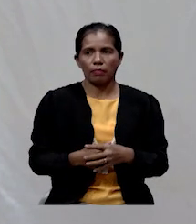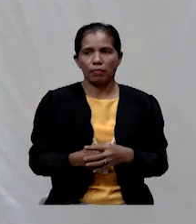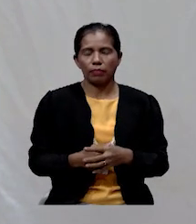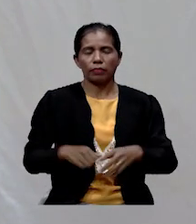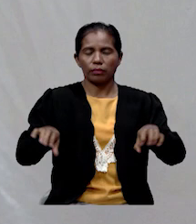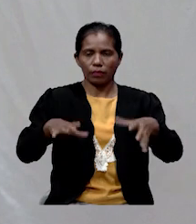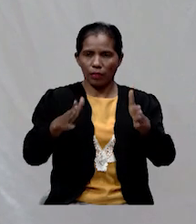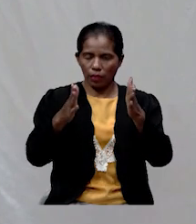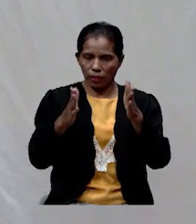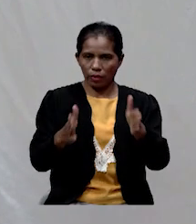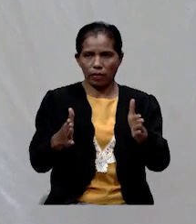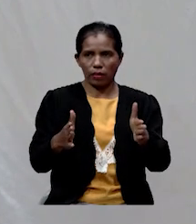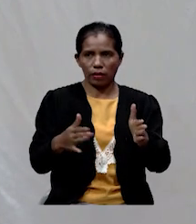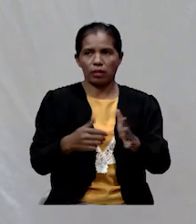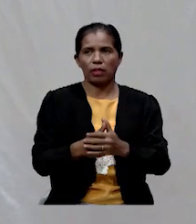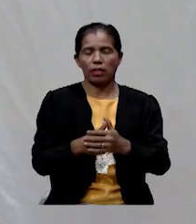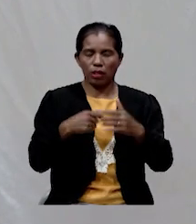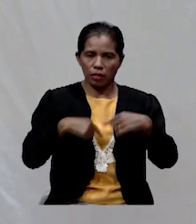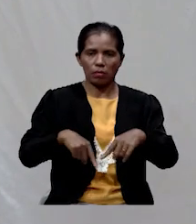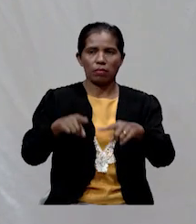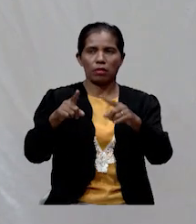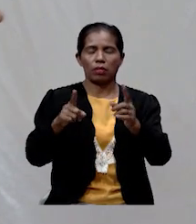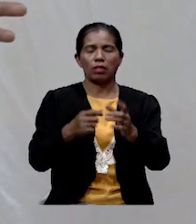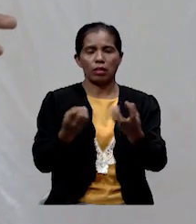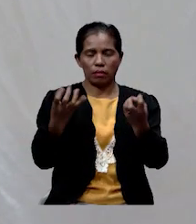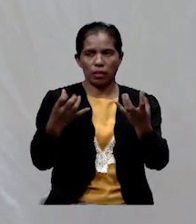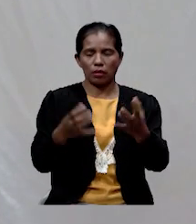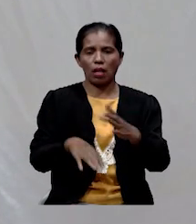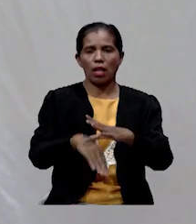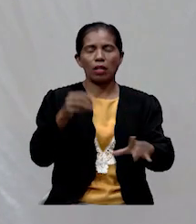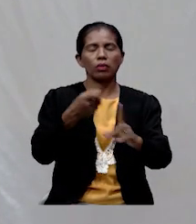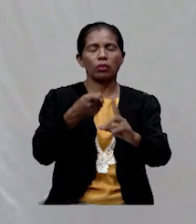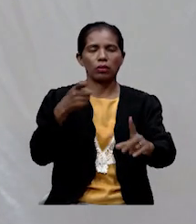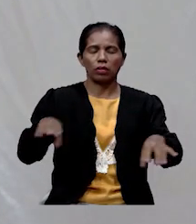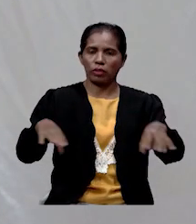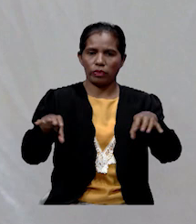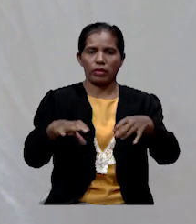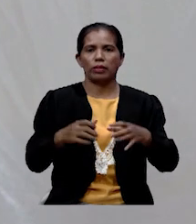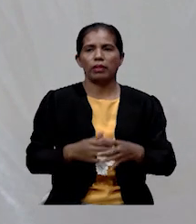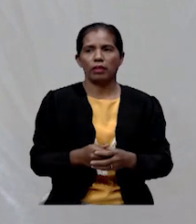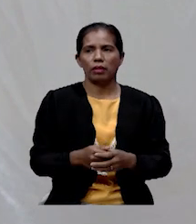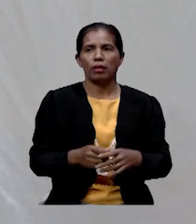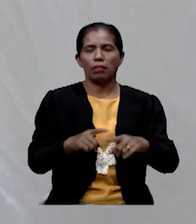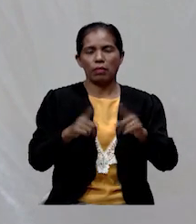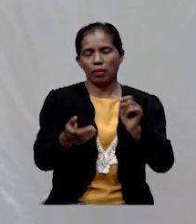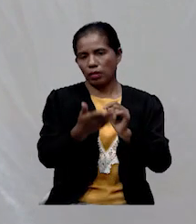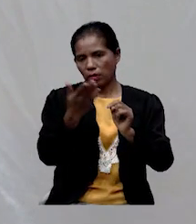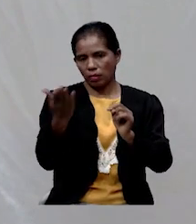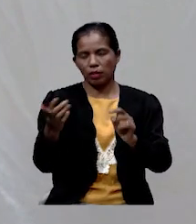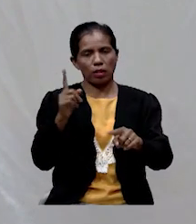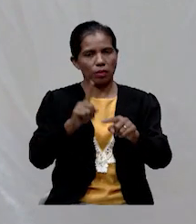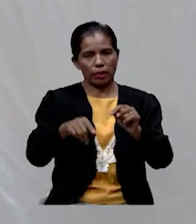trabalhador Sira Nebe e Urubá, e abalo a lei seu sistema. E bem, te vou dizer a bela lua.